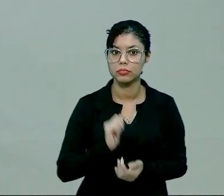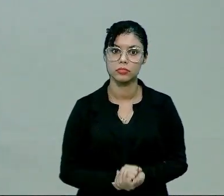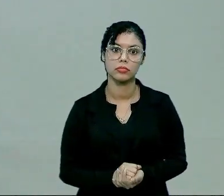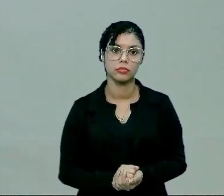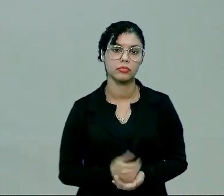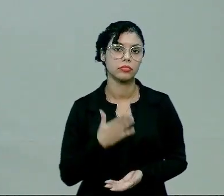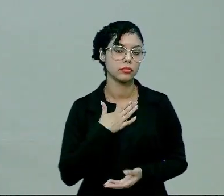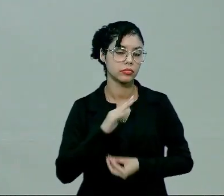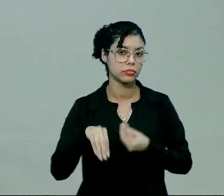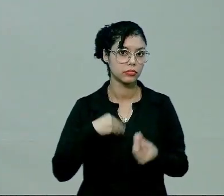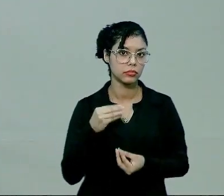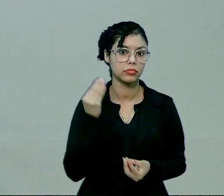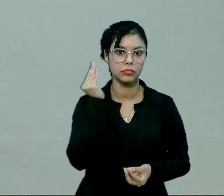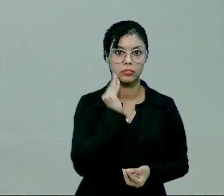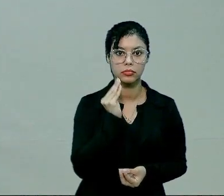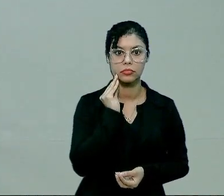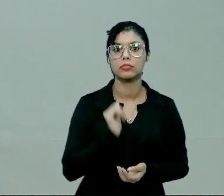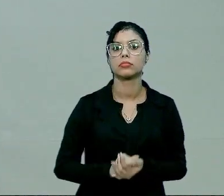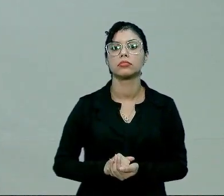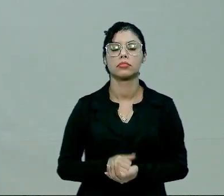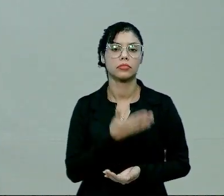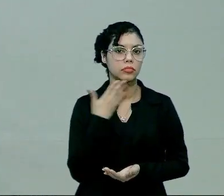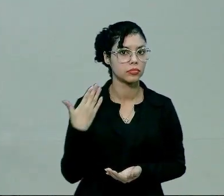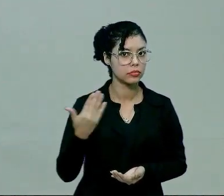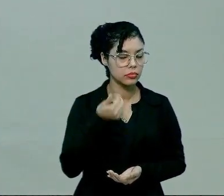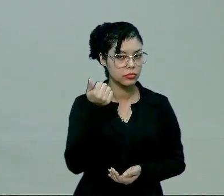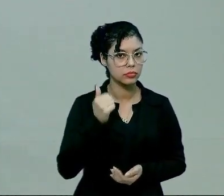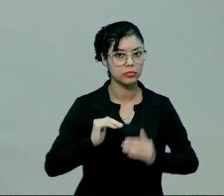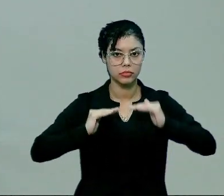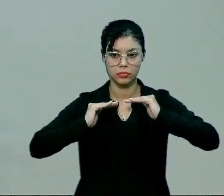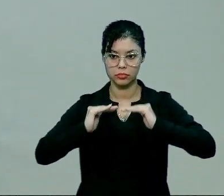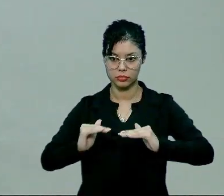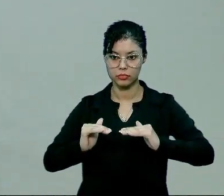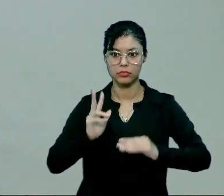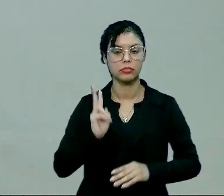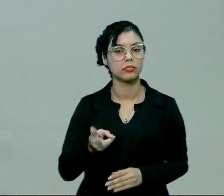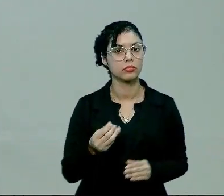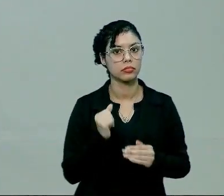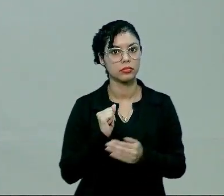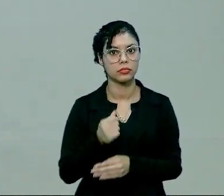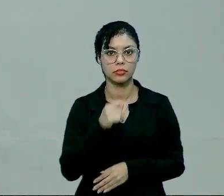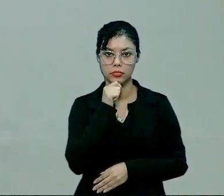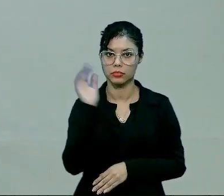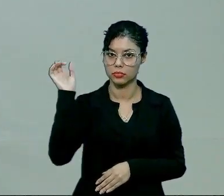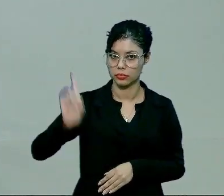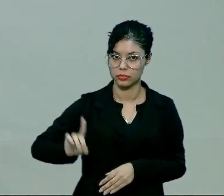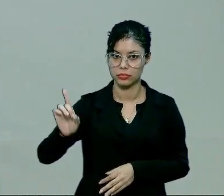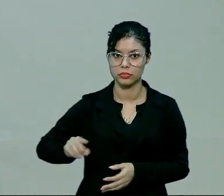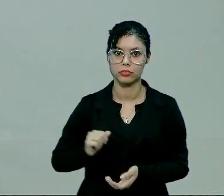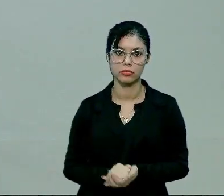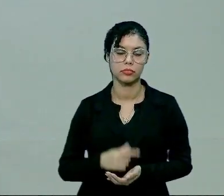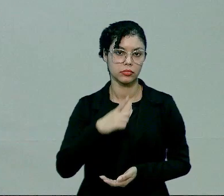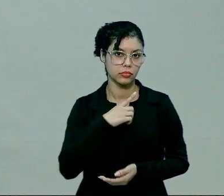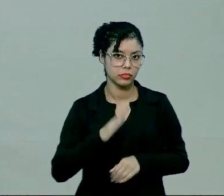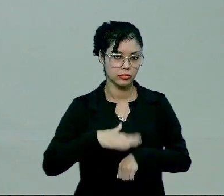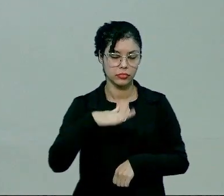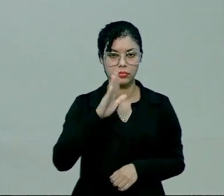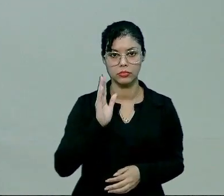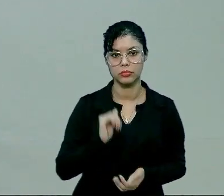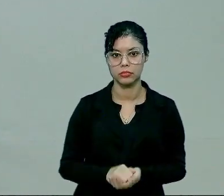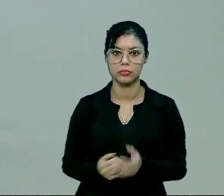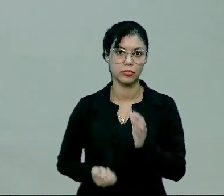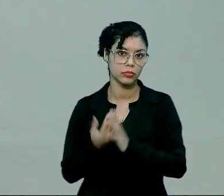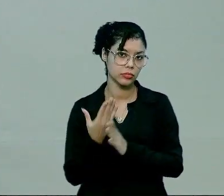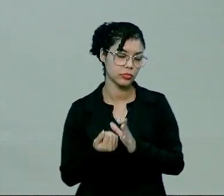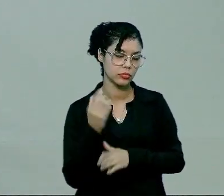dizer que a minha reação está tendo um favorecimento do equilíbrio sendo deslocado para a direita, onde eu terei mais